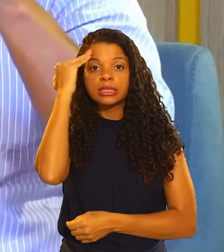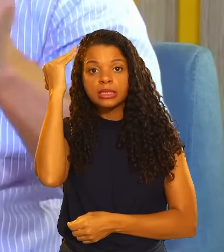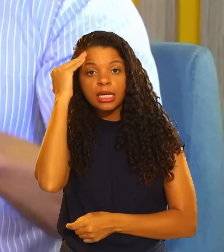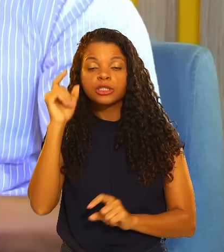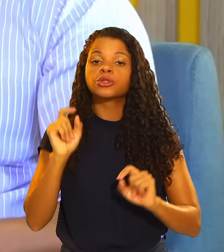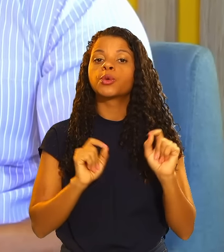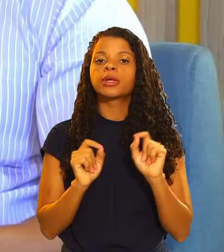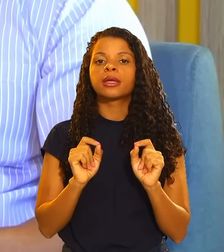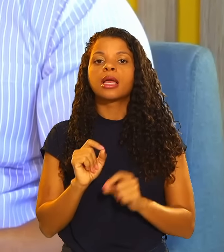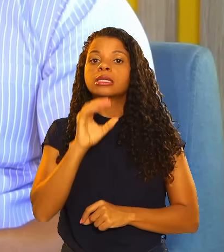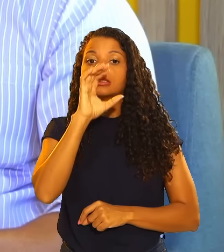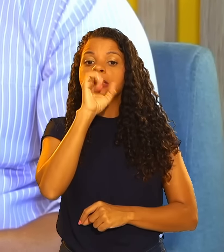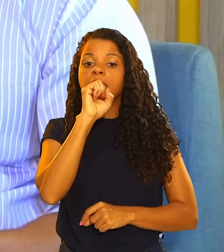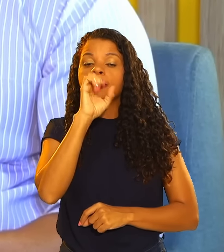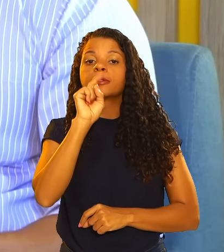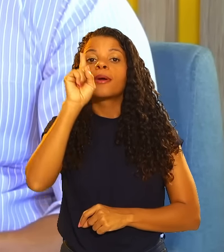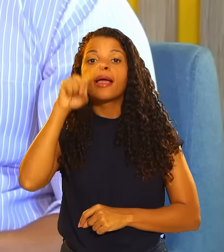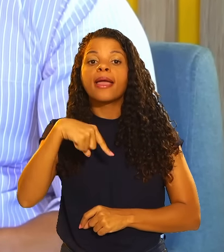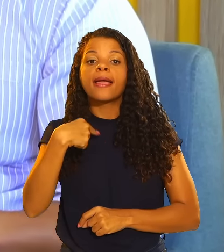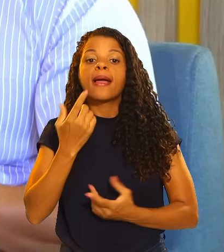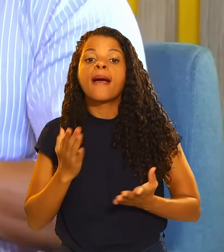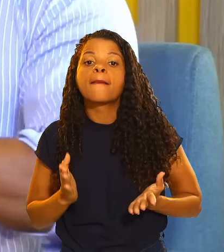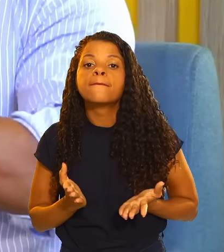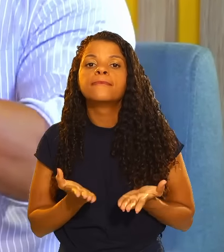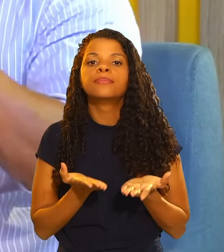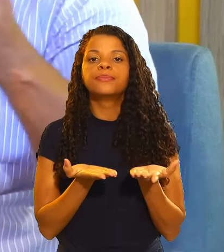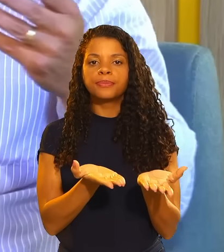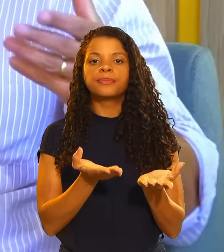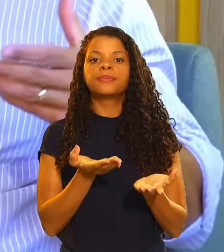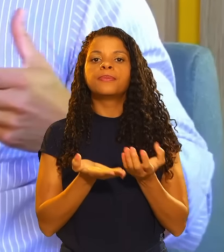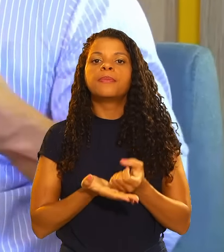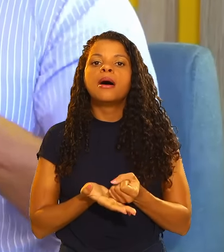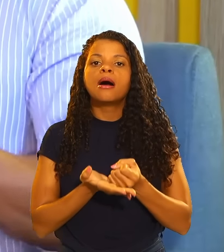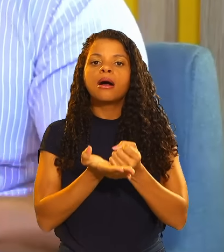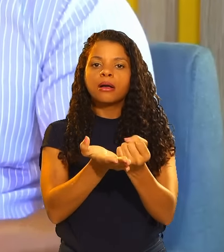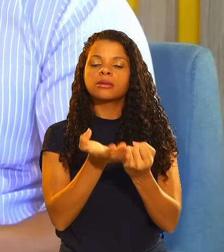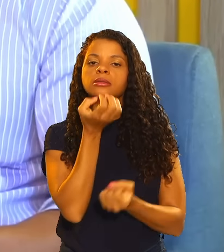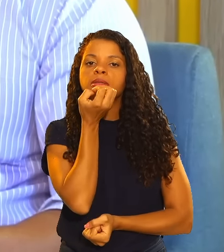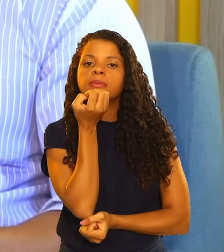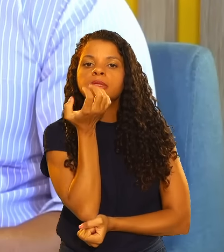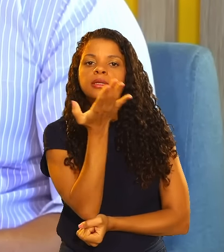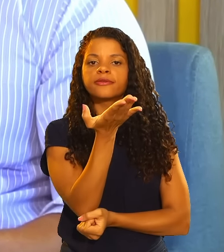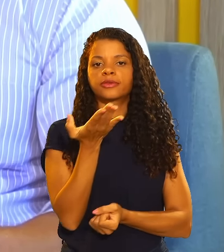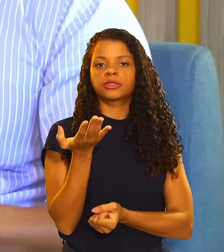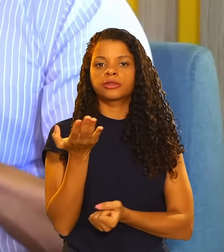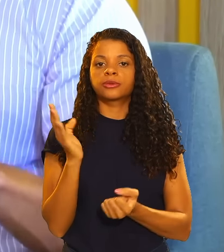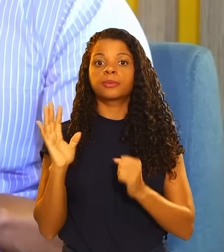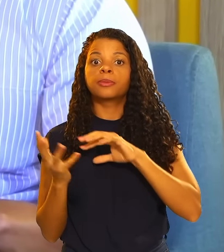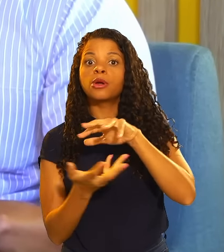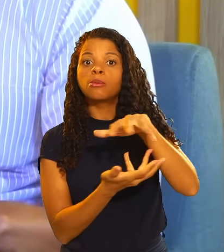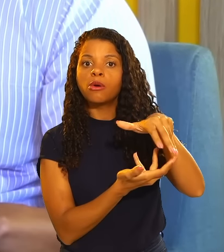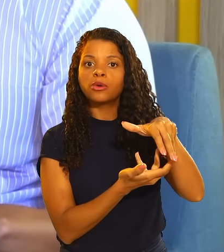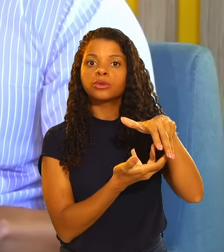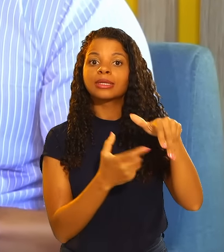um benefício para a humanidade e para todos, né? Para que possamos ter uma comunhão muito especial